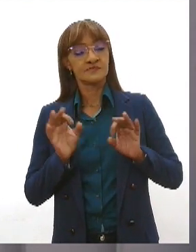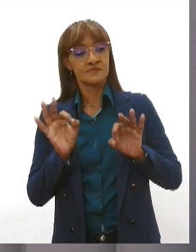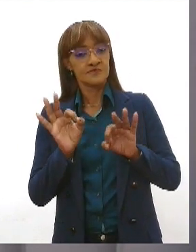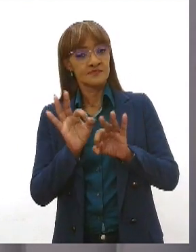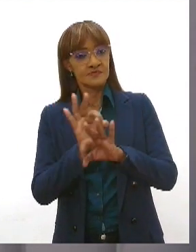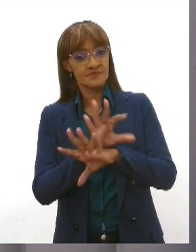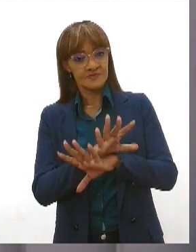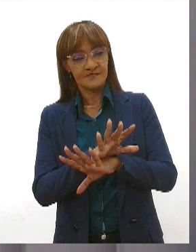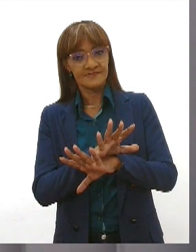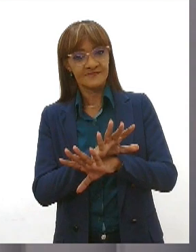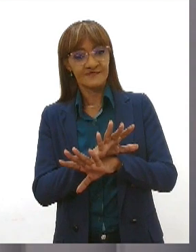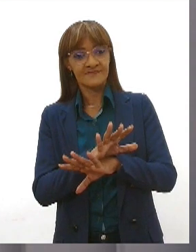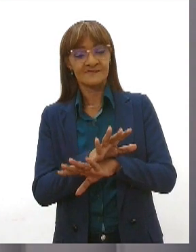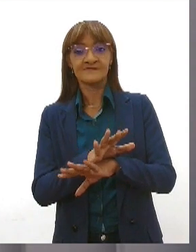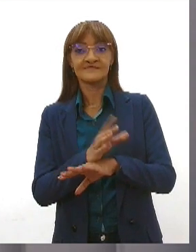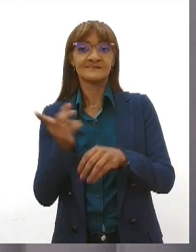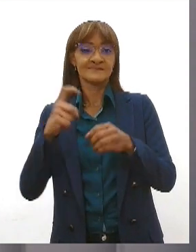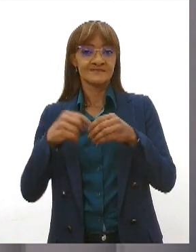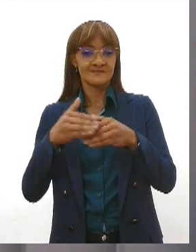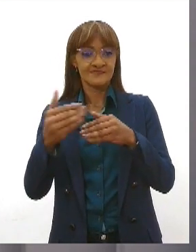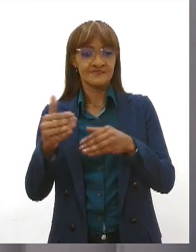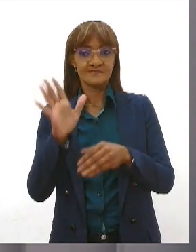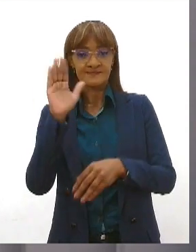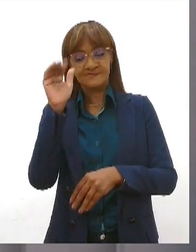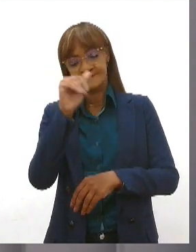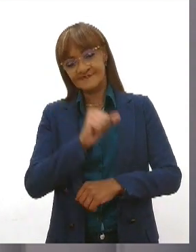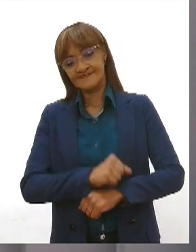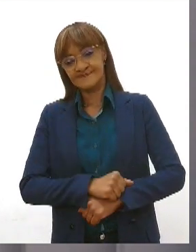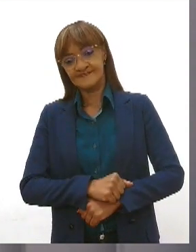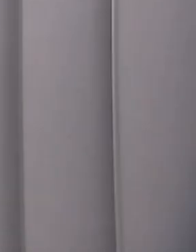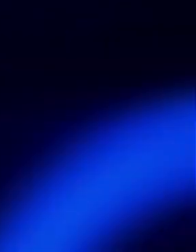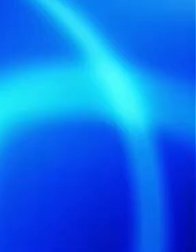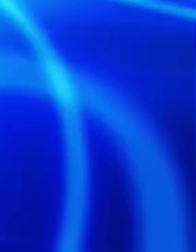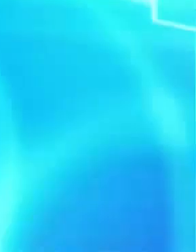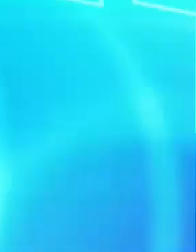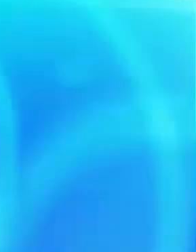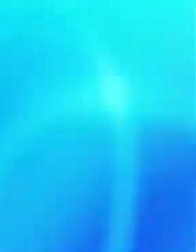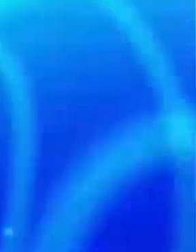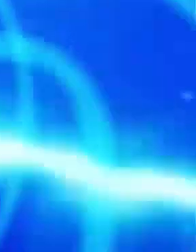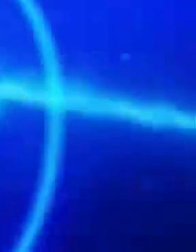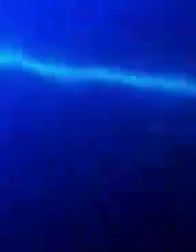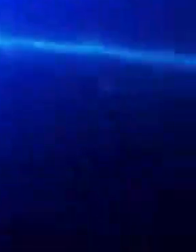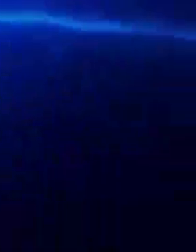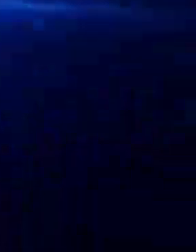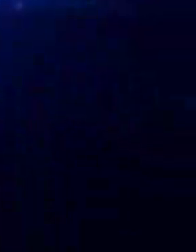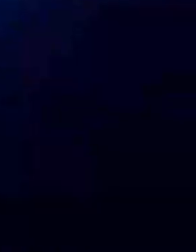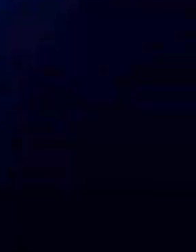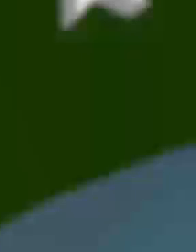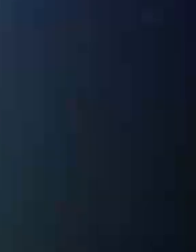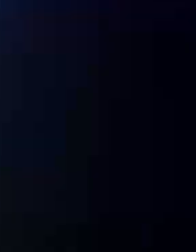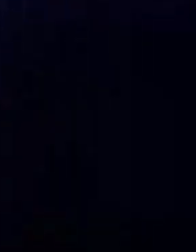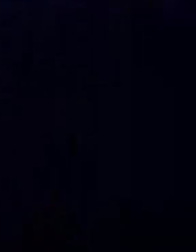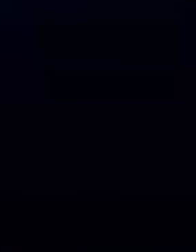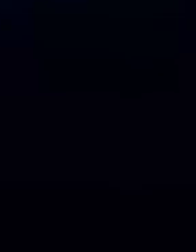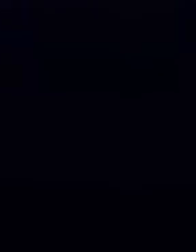canal. Até o nosso próximo encontro. Tchau, tchau, até lá.